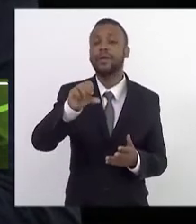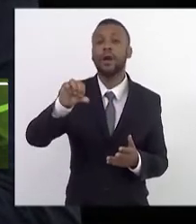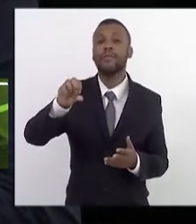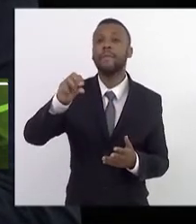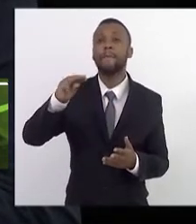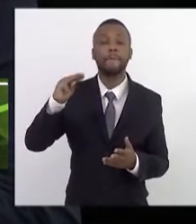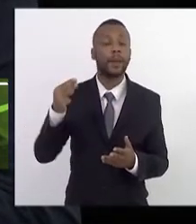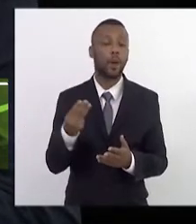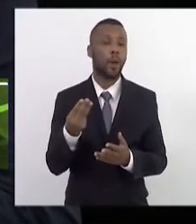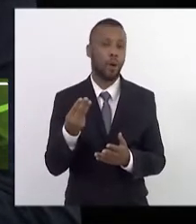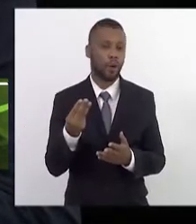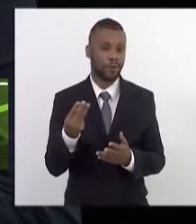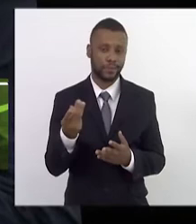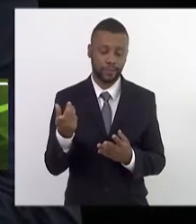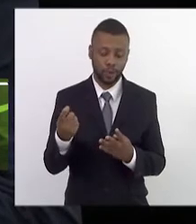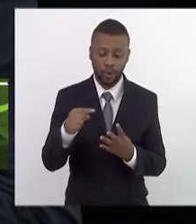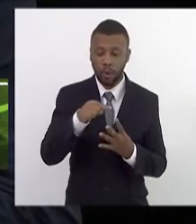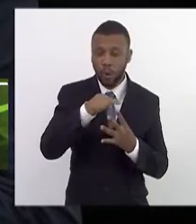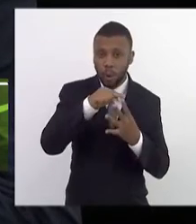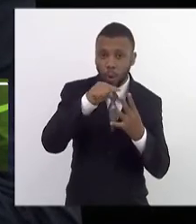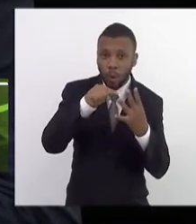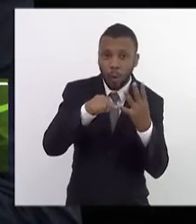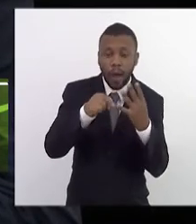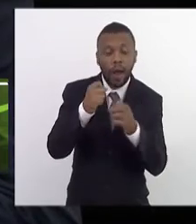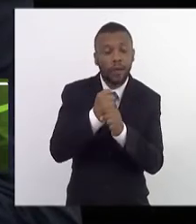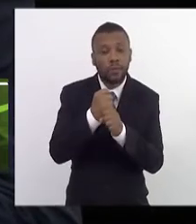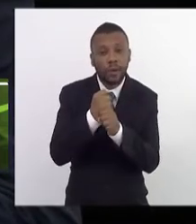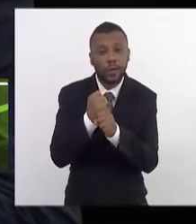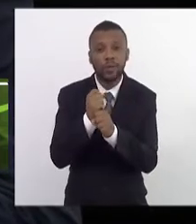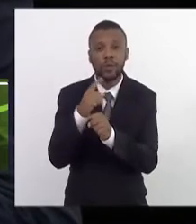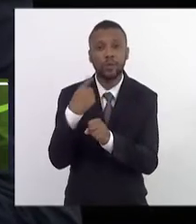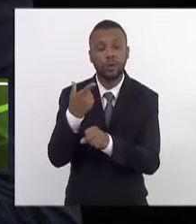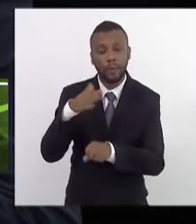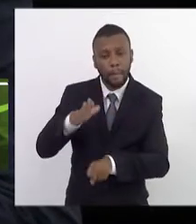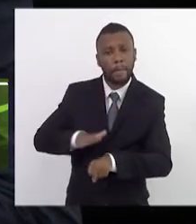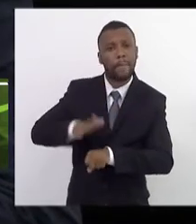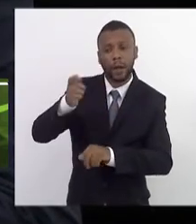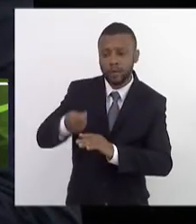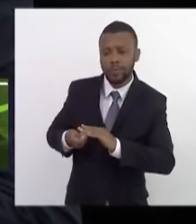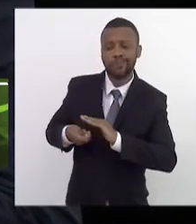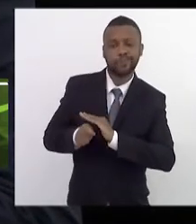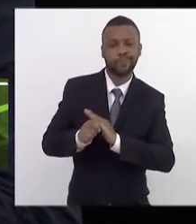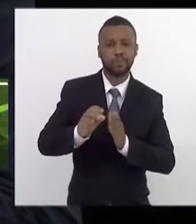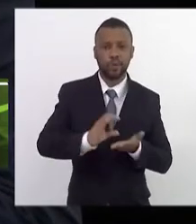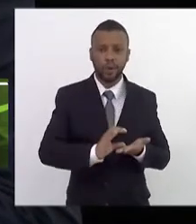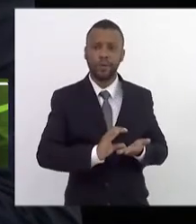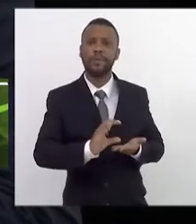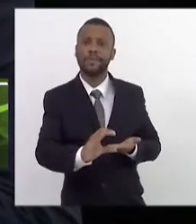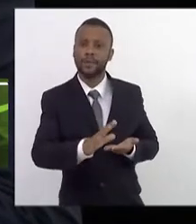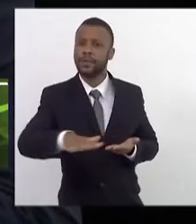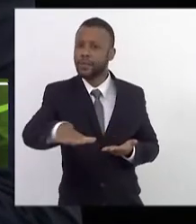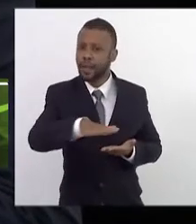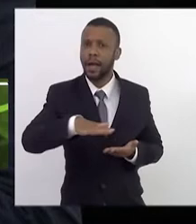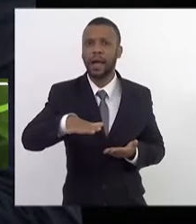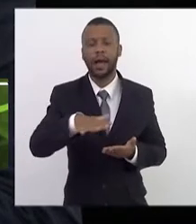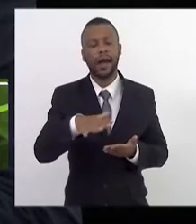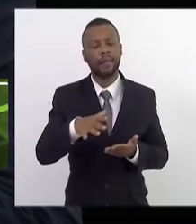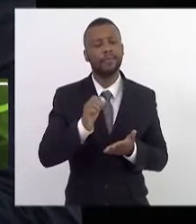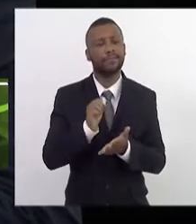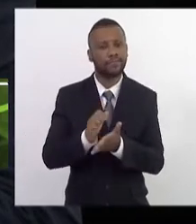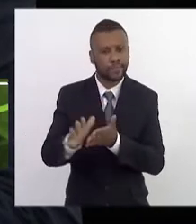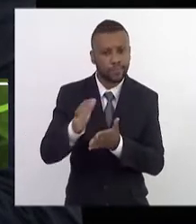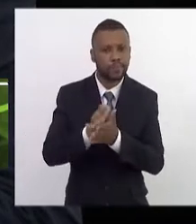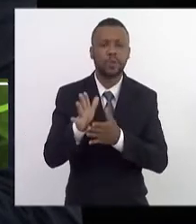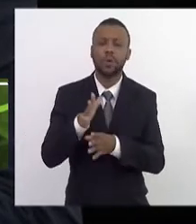assim, nos quatro anos, nós fomos os que mais efetivamente conseguimos fazer despesa